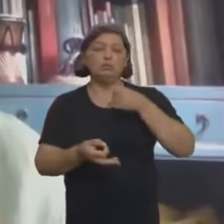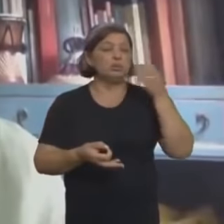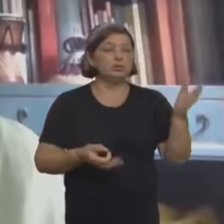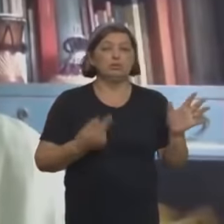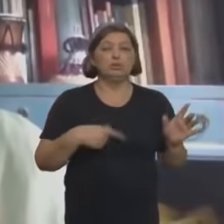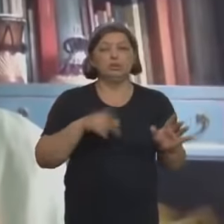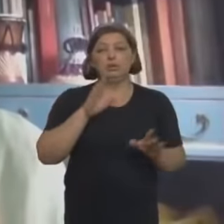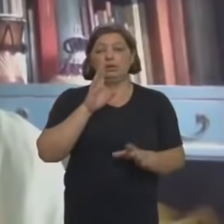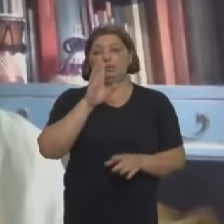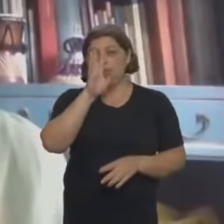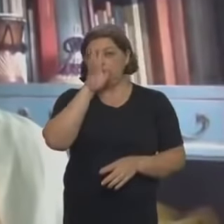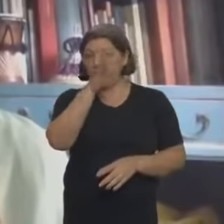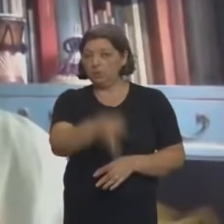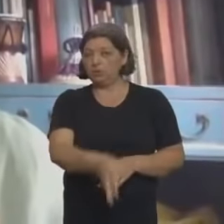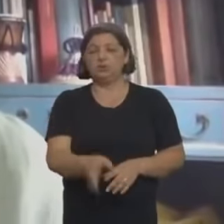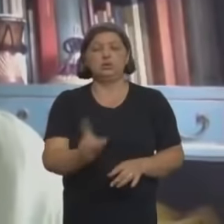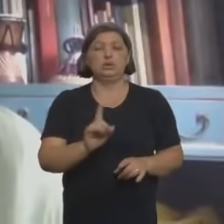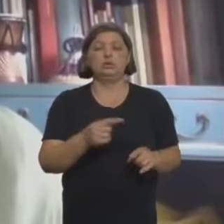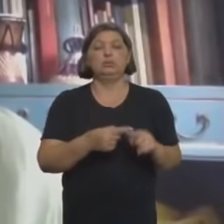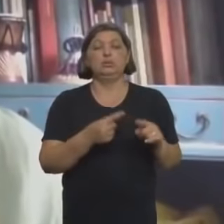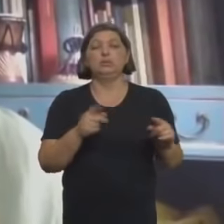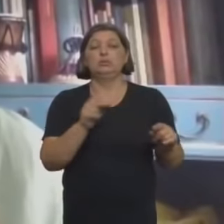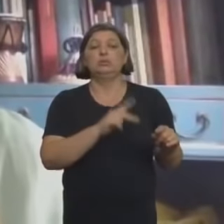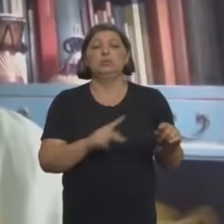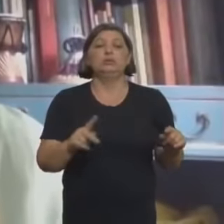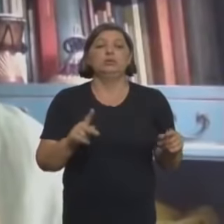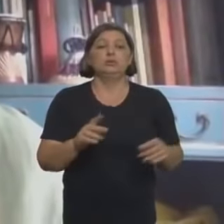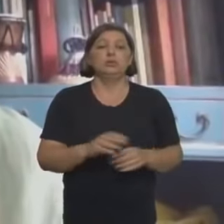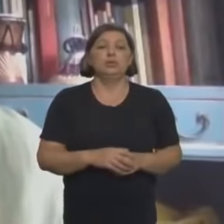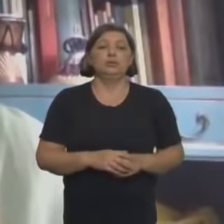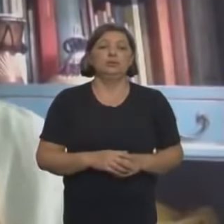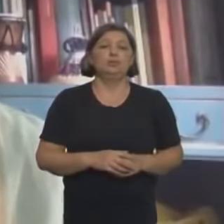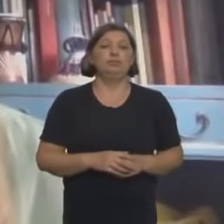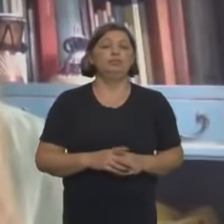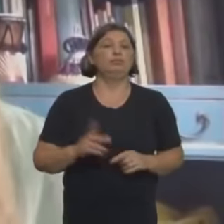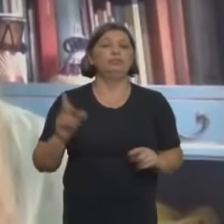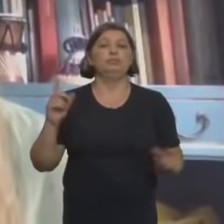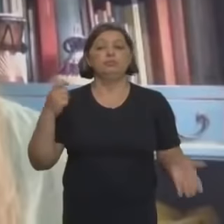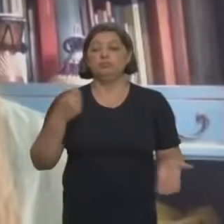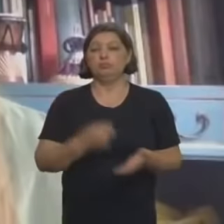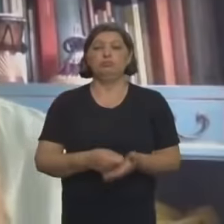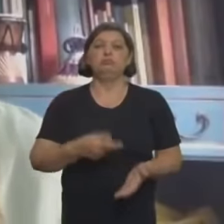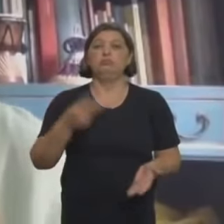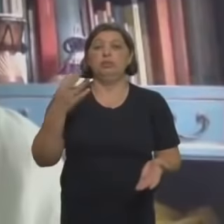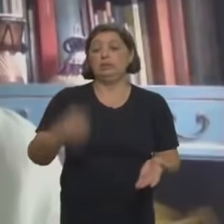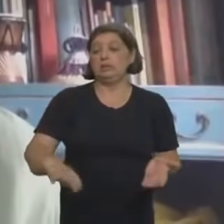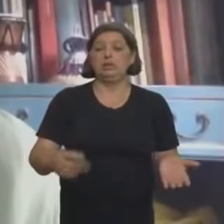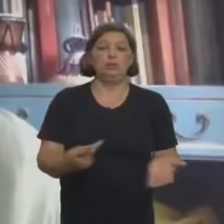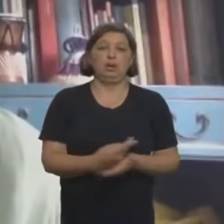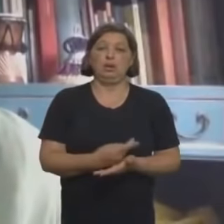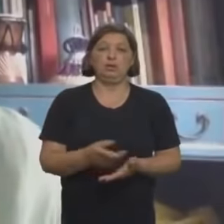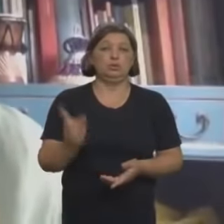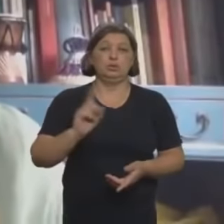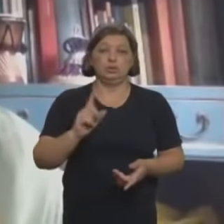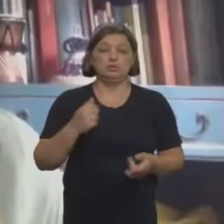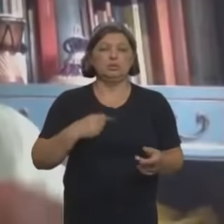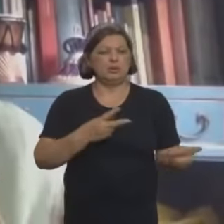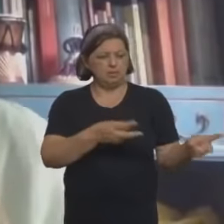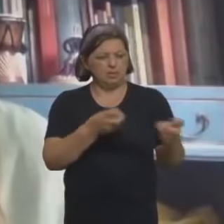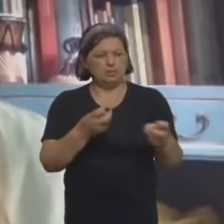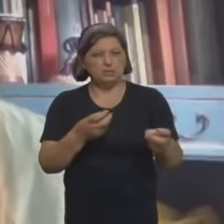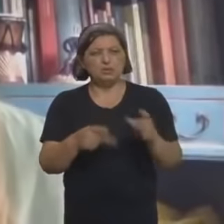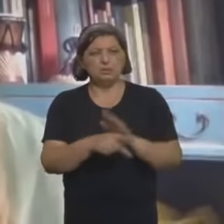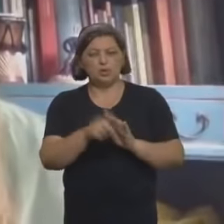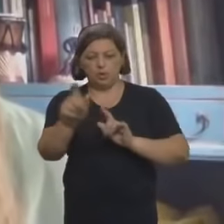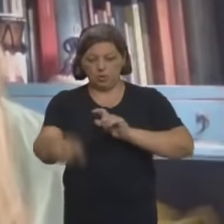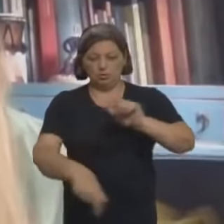dar também para o professor aquele papel de determinar o que é o certo e o errado, mas fazer com que os alunos sejam aí